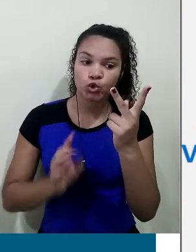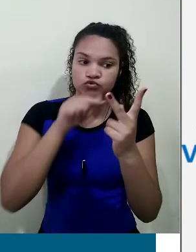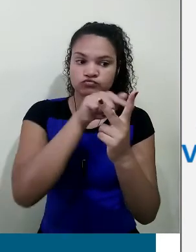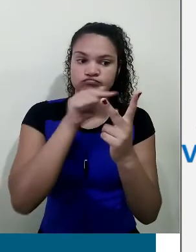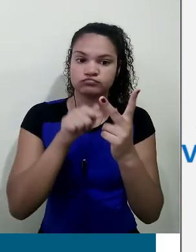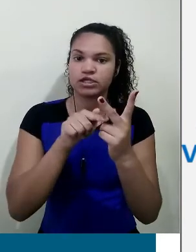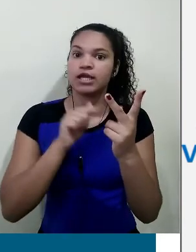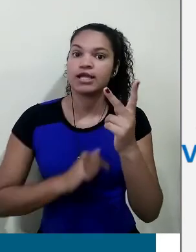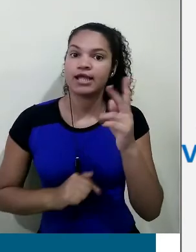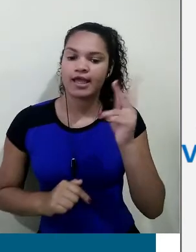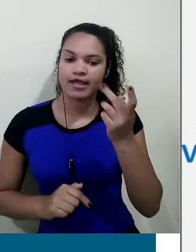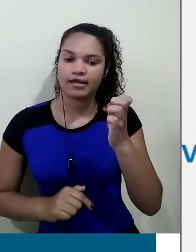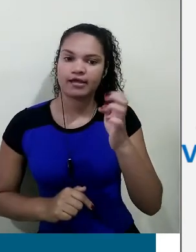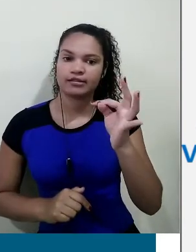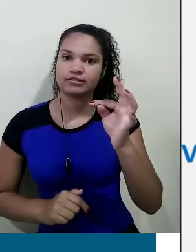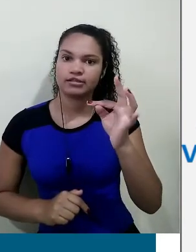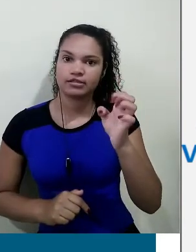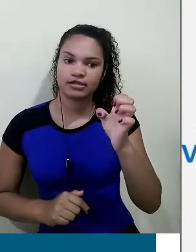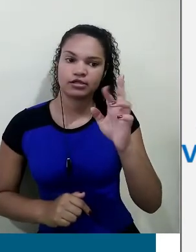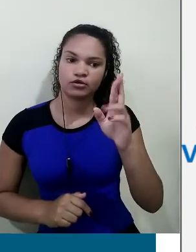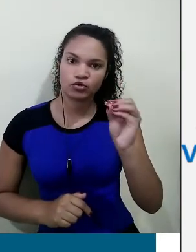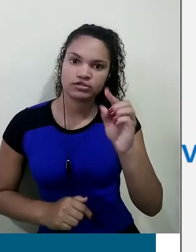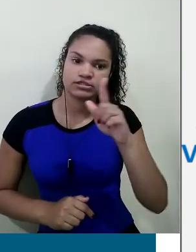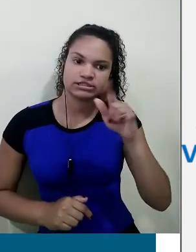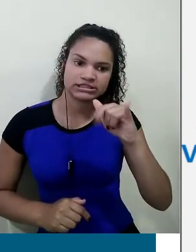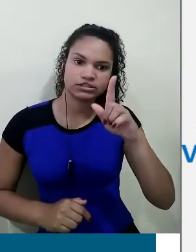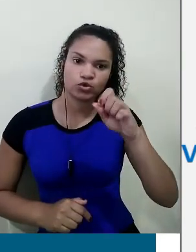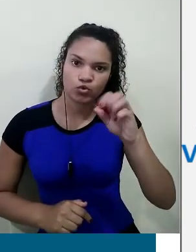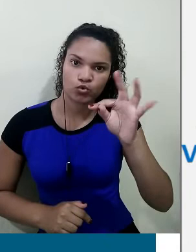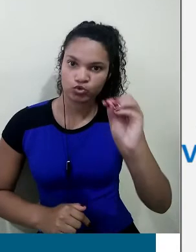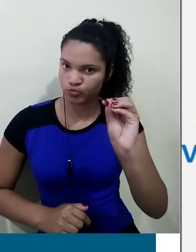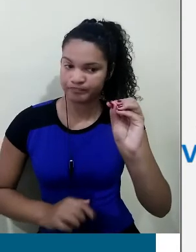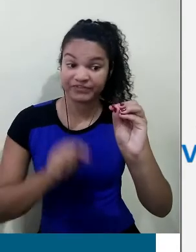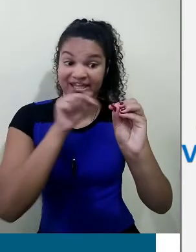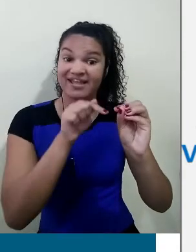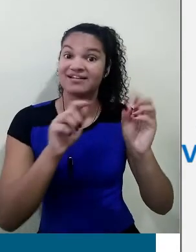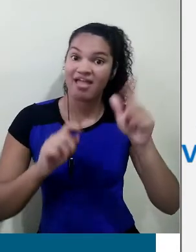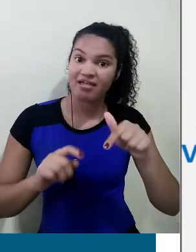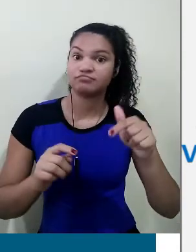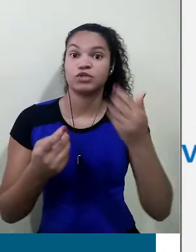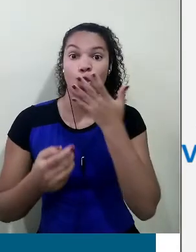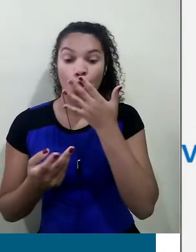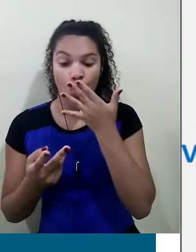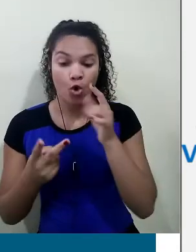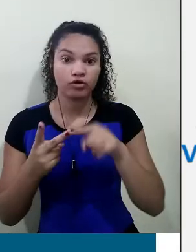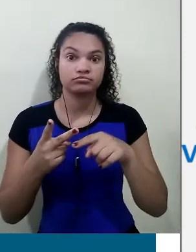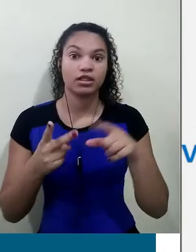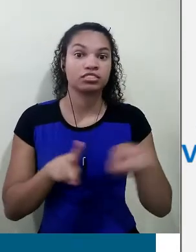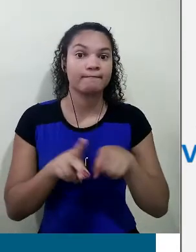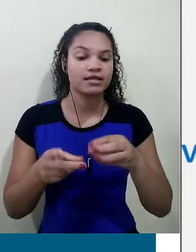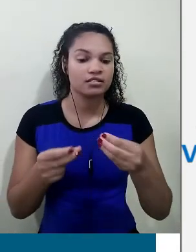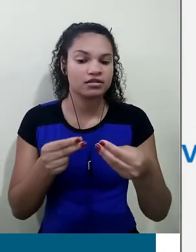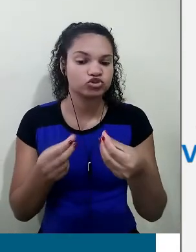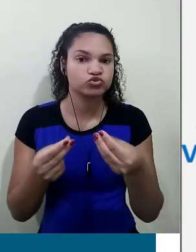2 indivíduos duplo heterozigotos para a cor da semente e para a textura da semente. E vamos supor que nós quiséssemos saber aqui